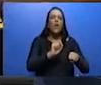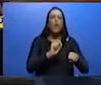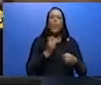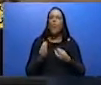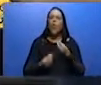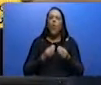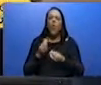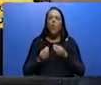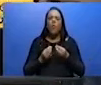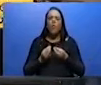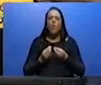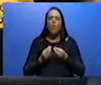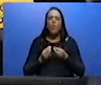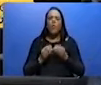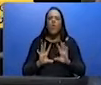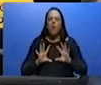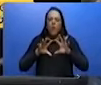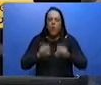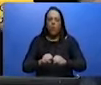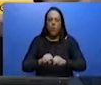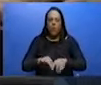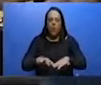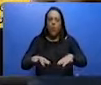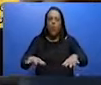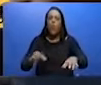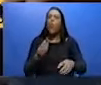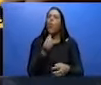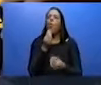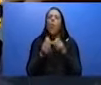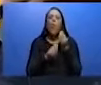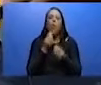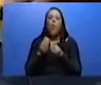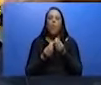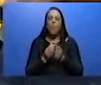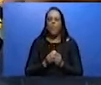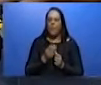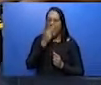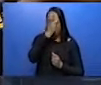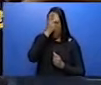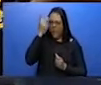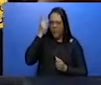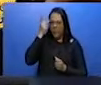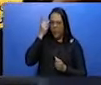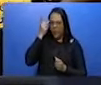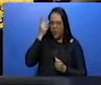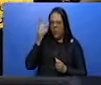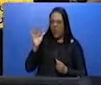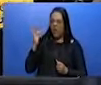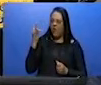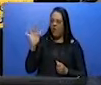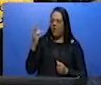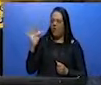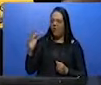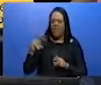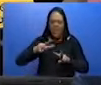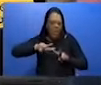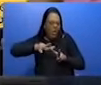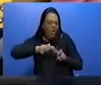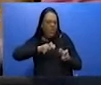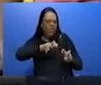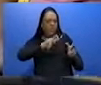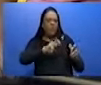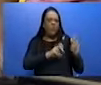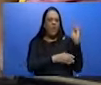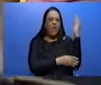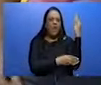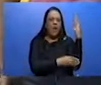colonizado? Assinale a alternativa correta. Os franceses exploravam o pau-brasil com autorização